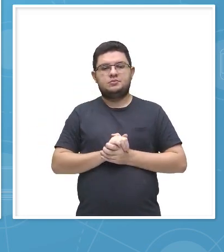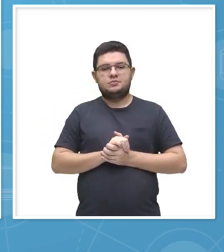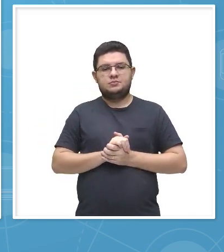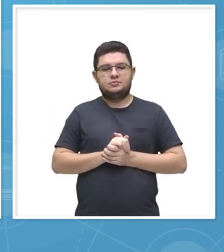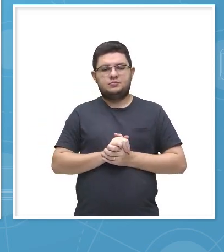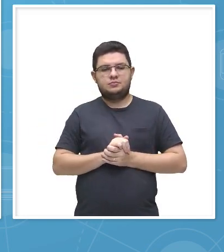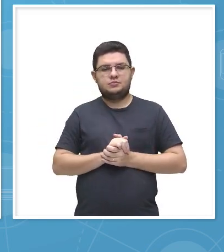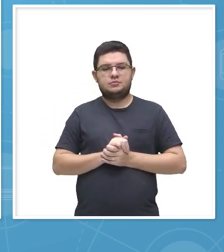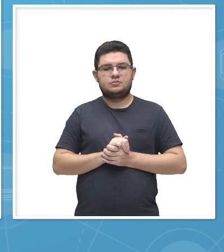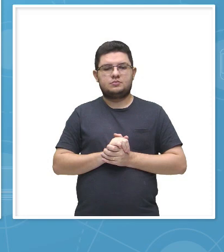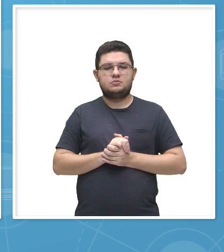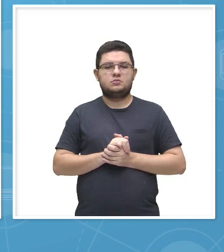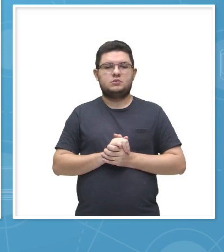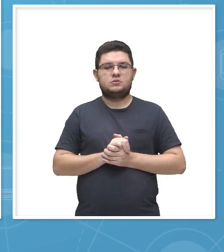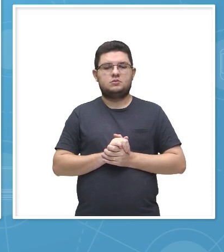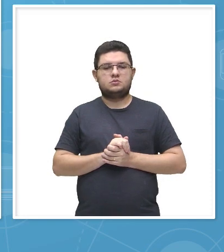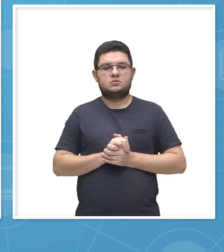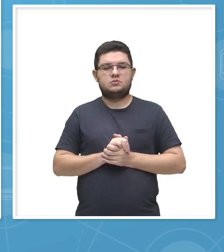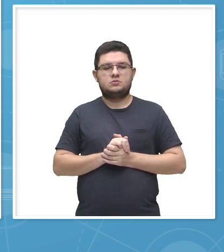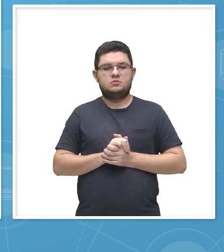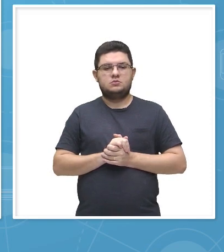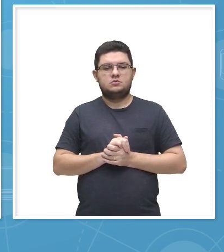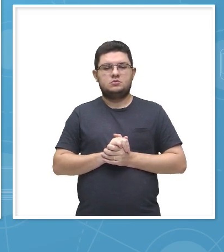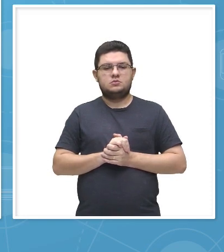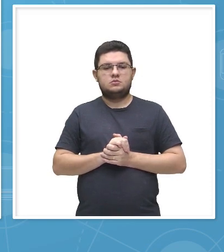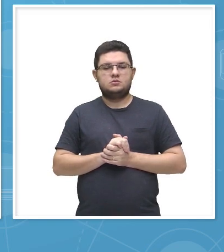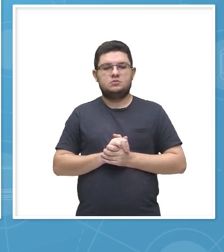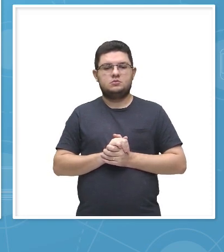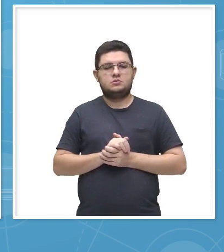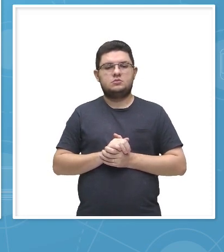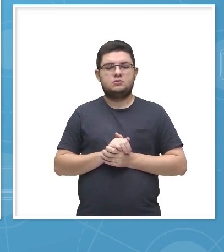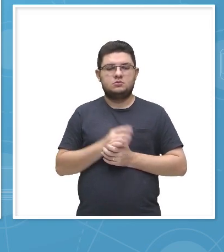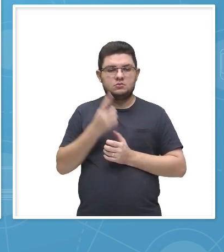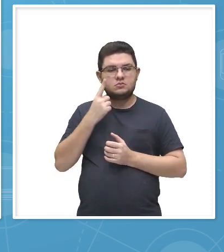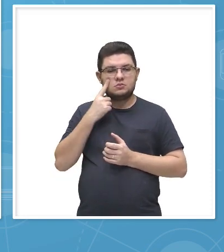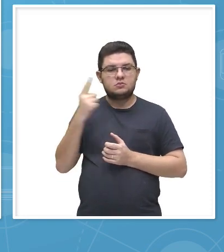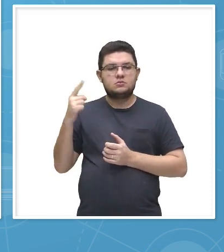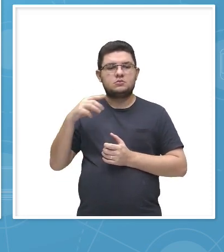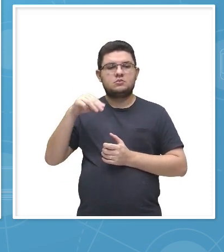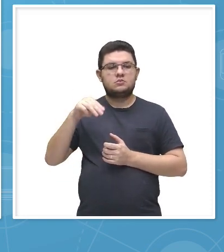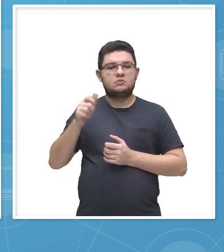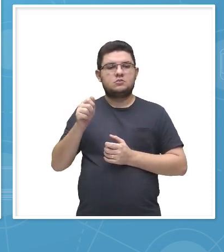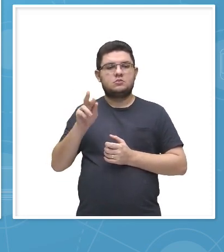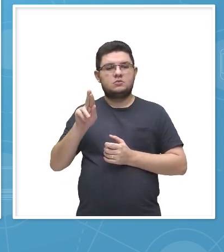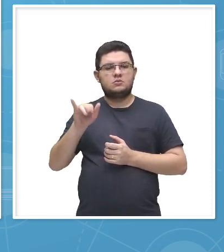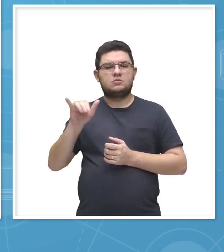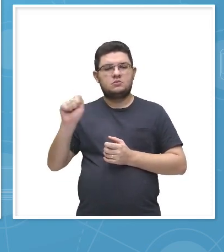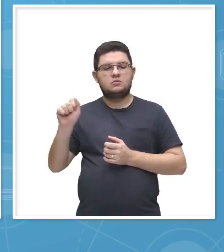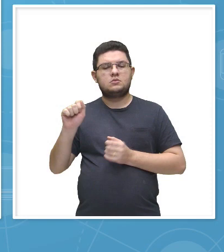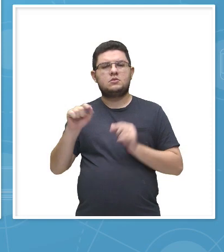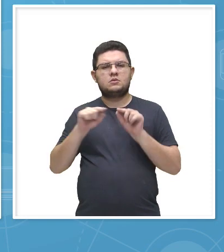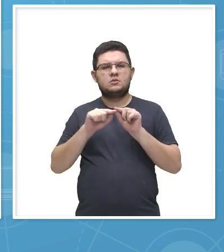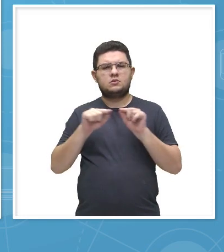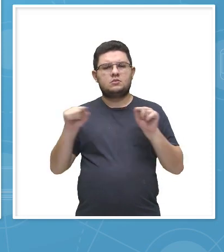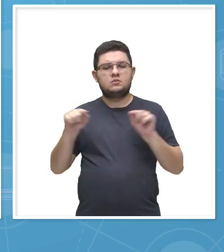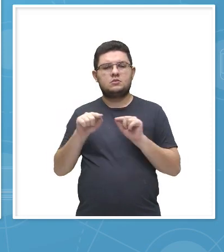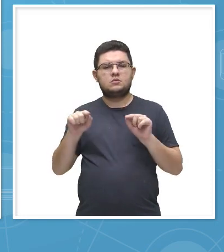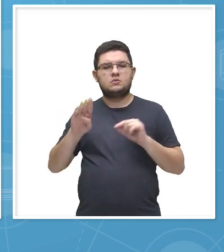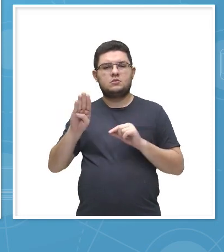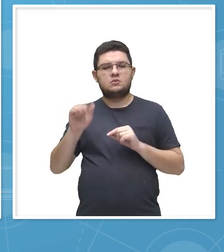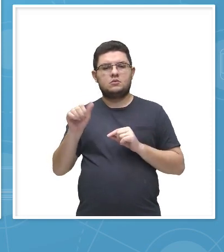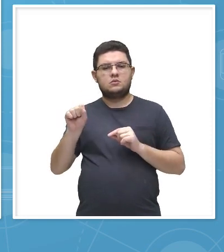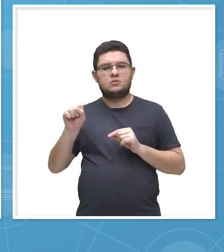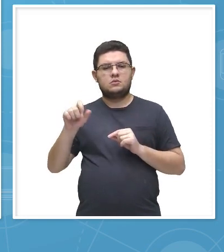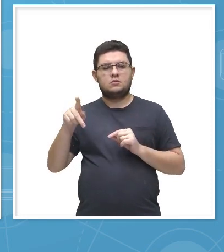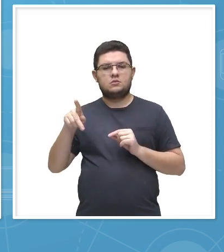relembrar Tá então vamos ver aqui Maria espaço besc tudo bom Que que é básica de boi ficou é um esporte